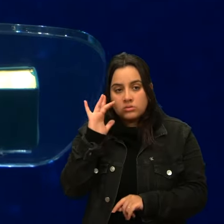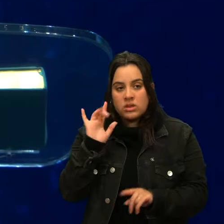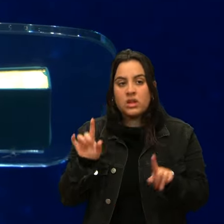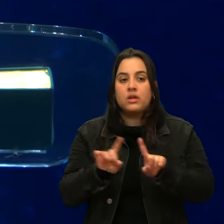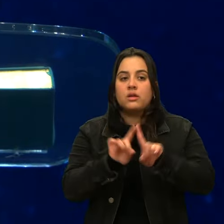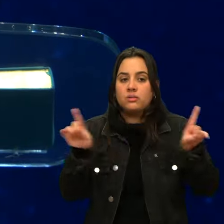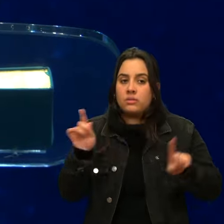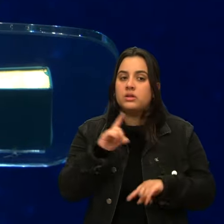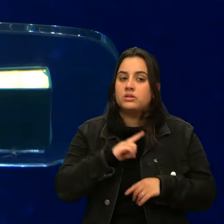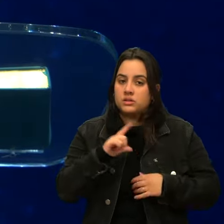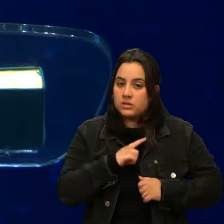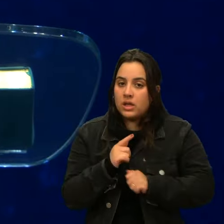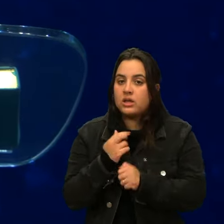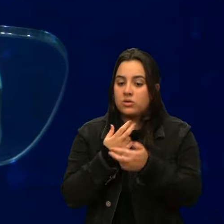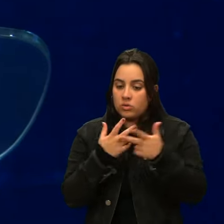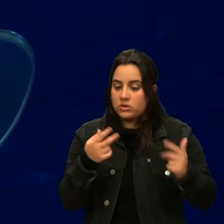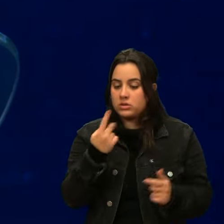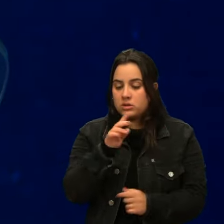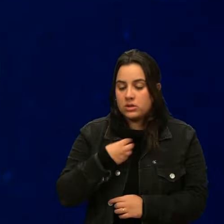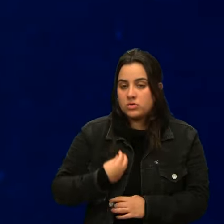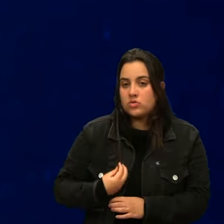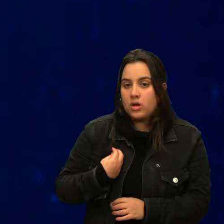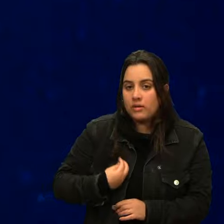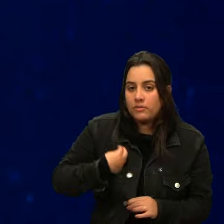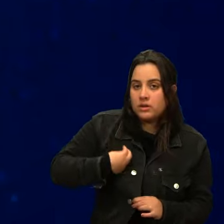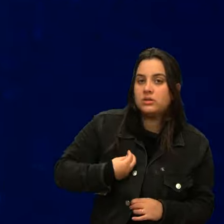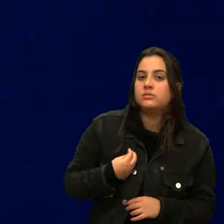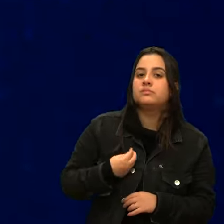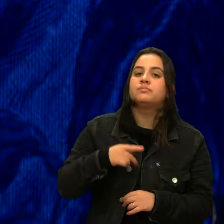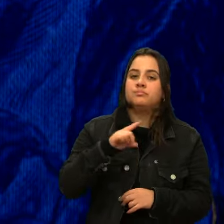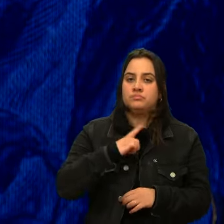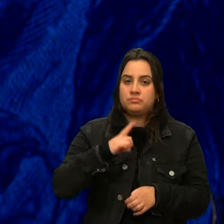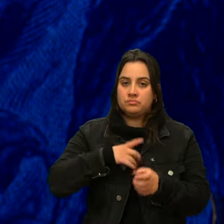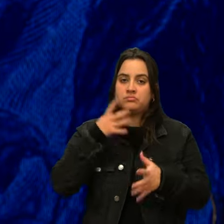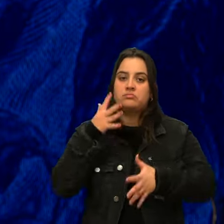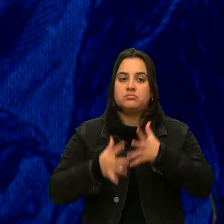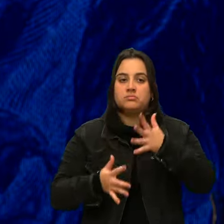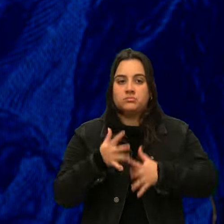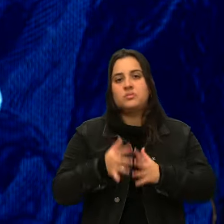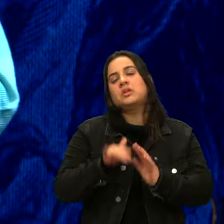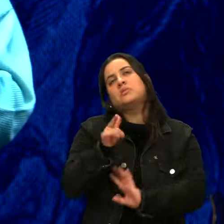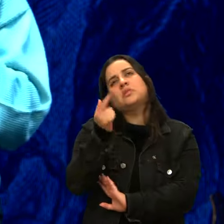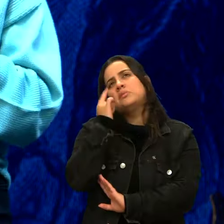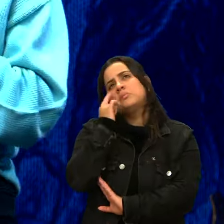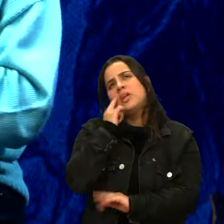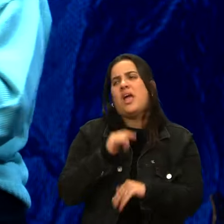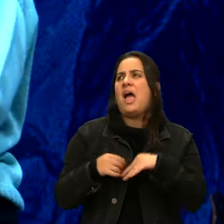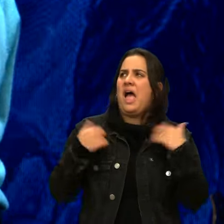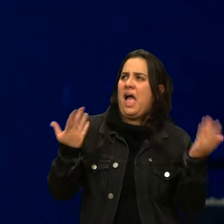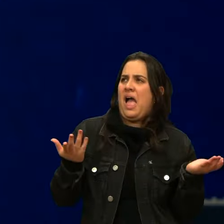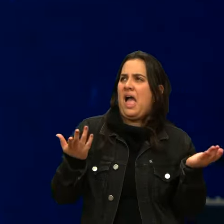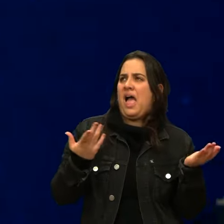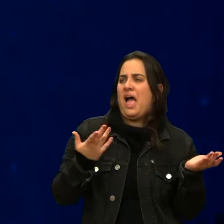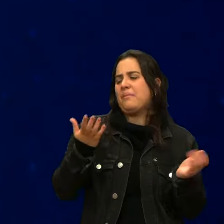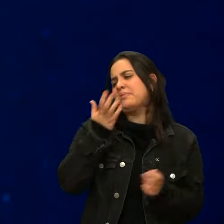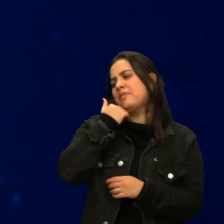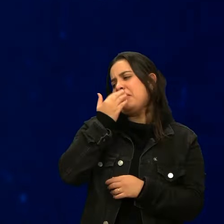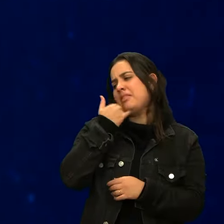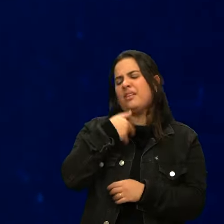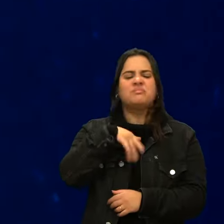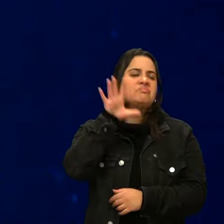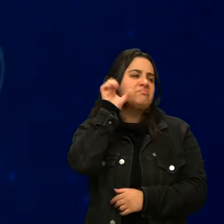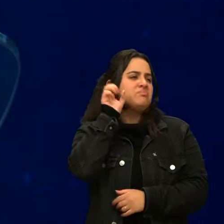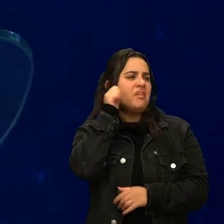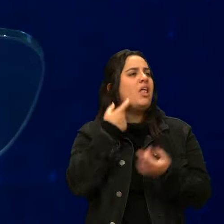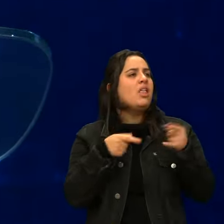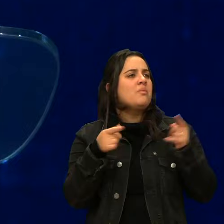coisas, provavelmente, na sua vida que te distraem. E que você pensa, ah, isso nem é nada. Vou escutar essa música aqui, não dá